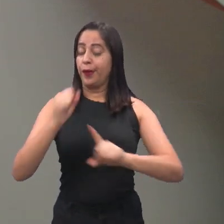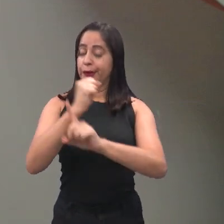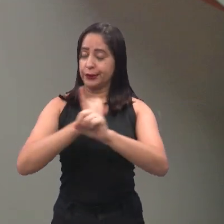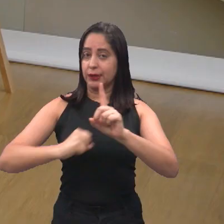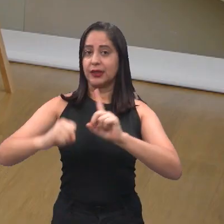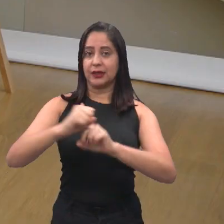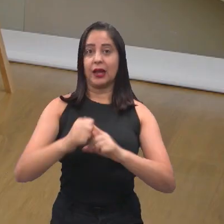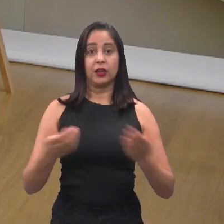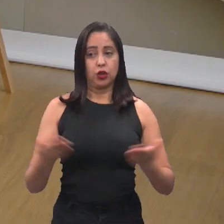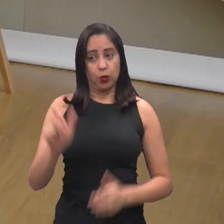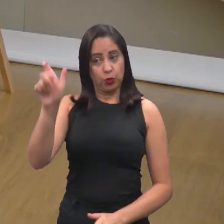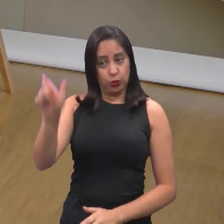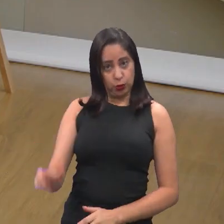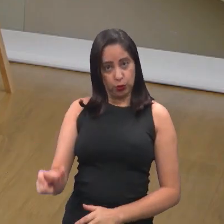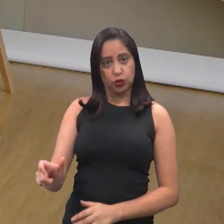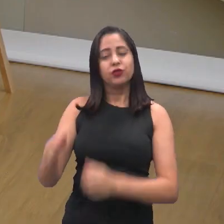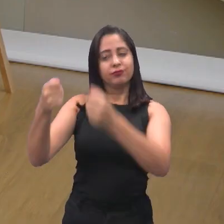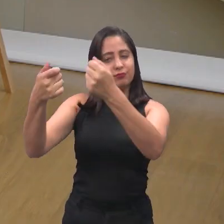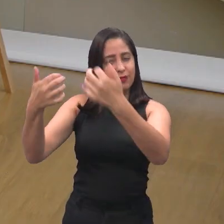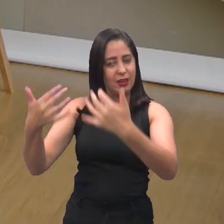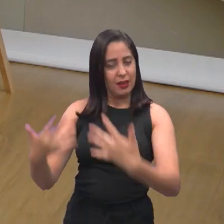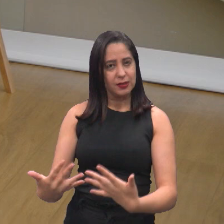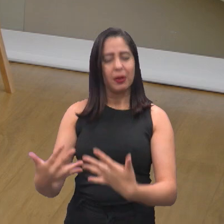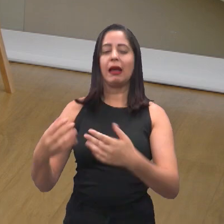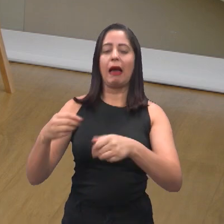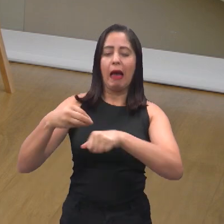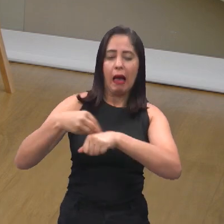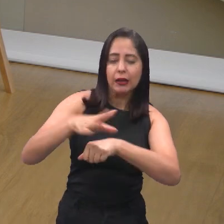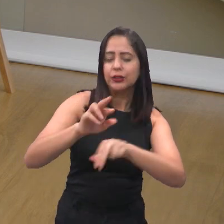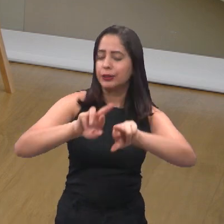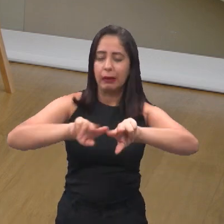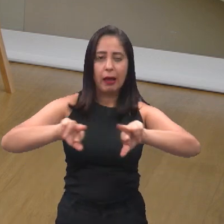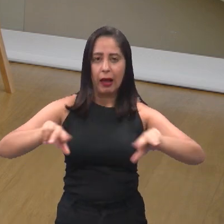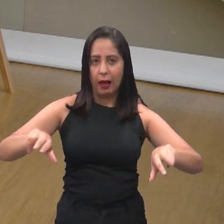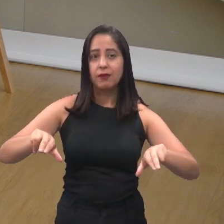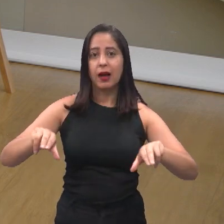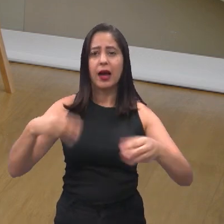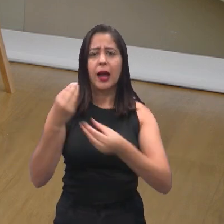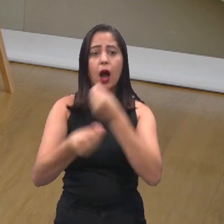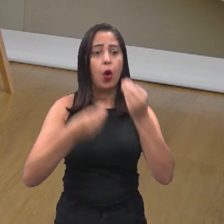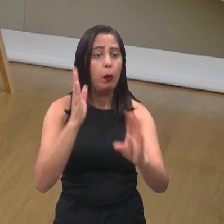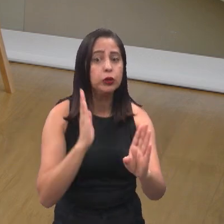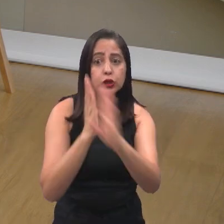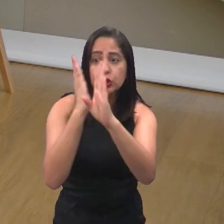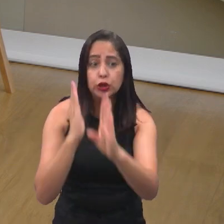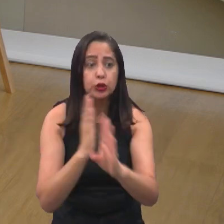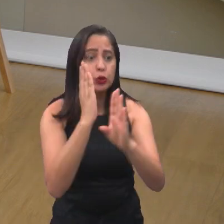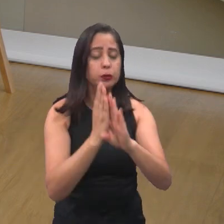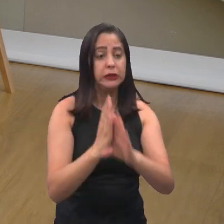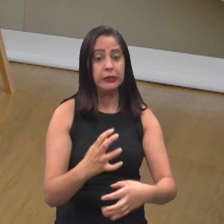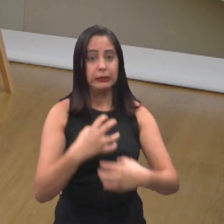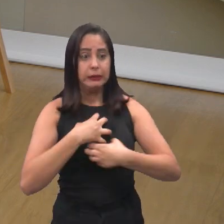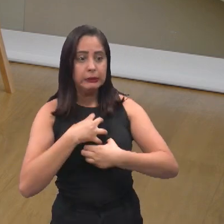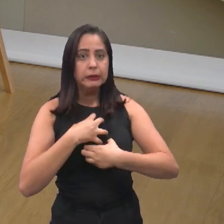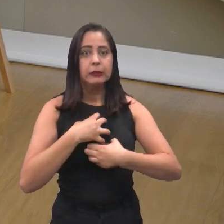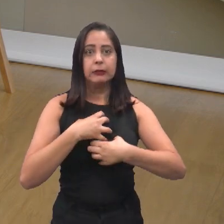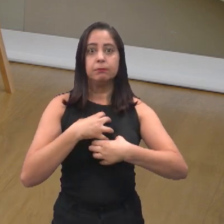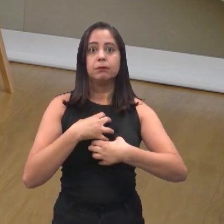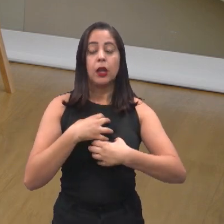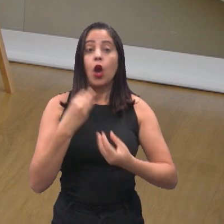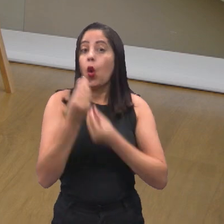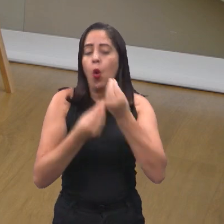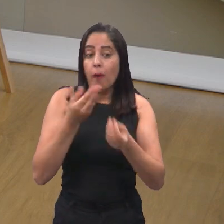quem vai ajudar a gente com dicas valiosas sobre como identificar os sinais, sintomas e principalmente como tratar